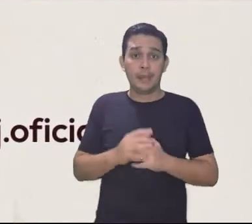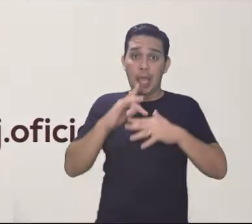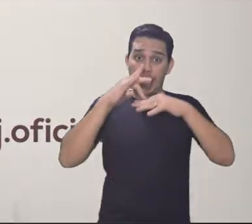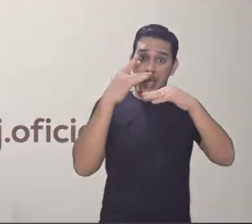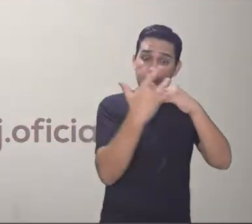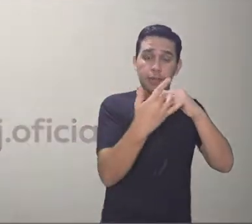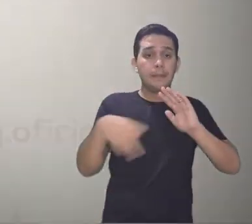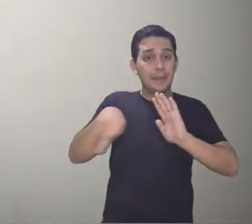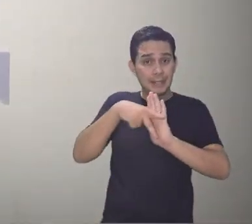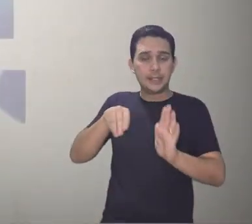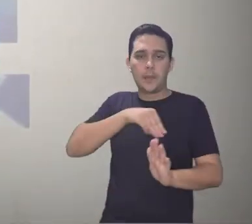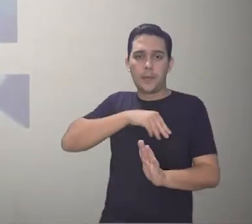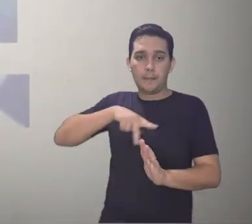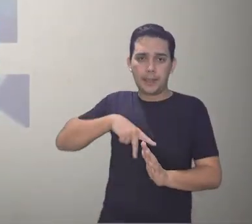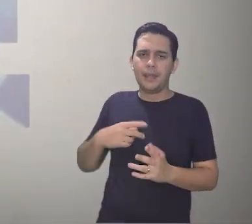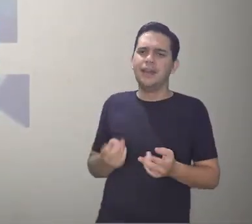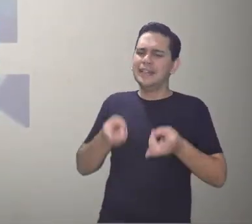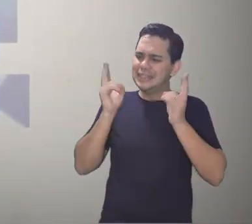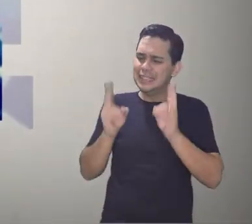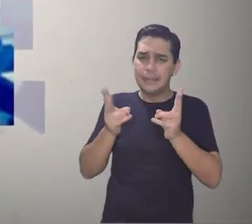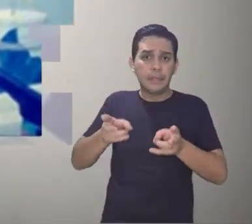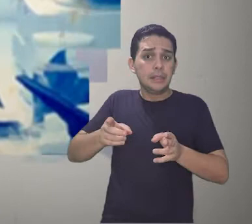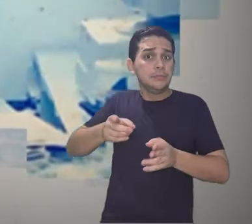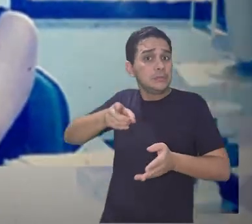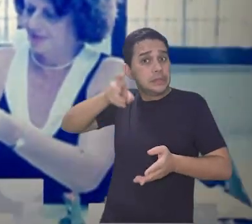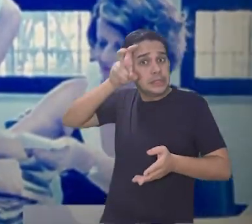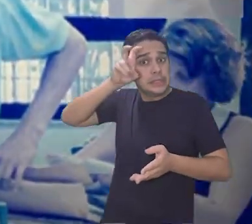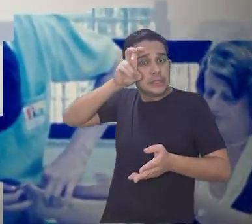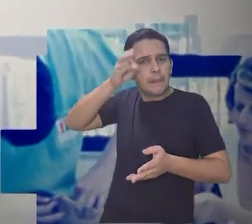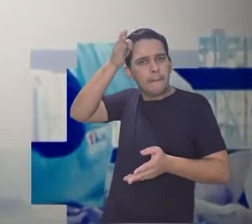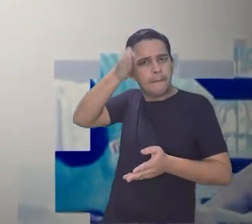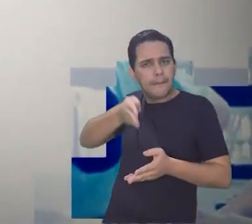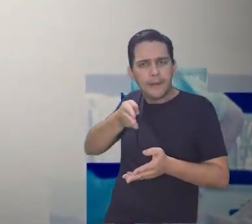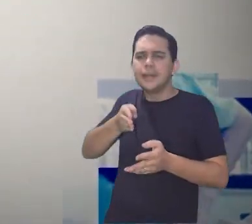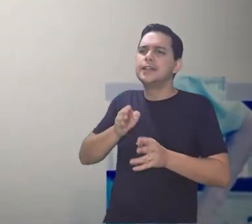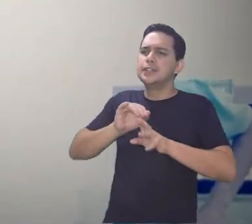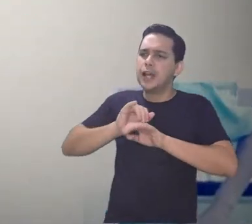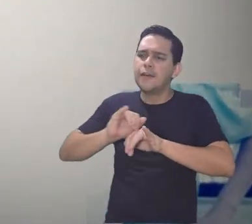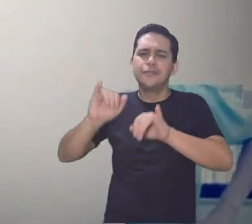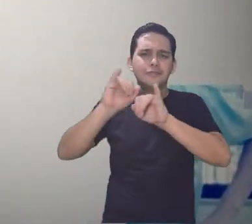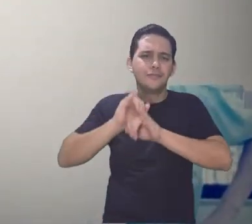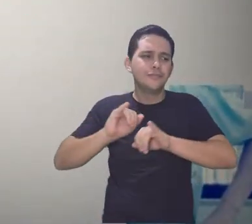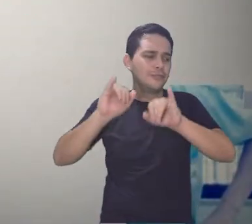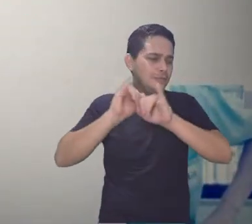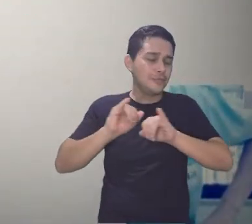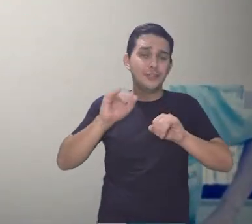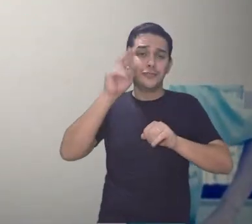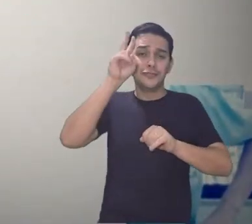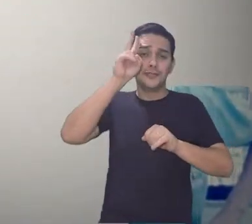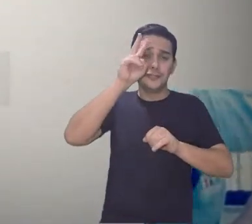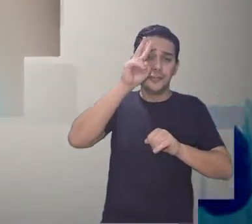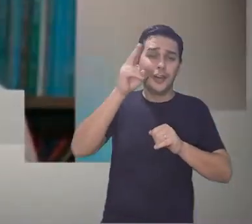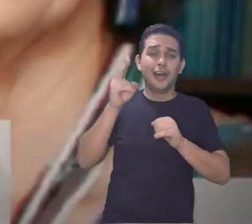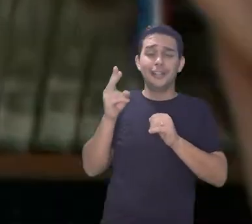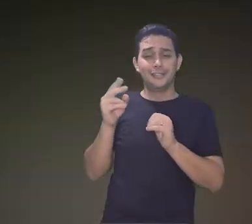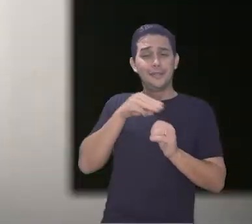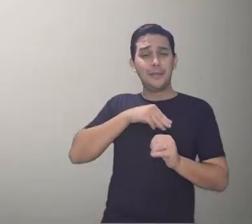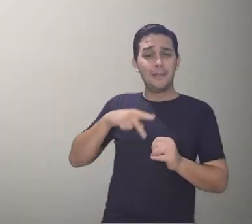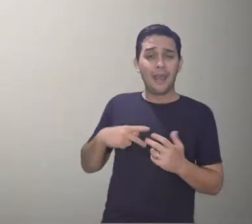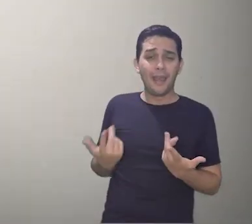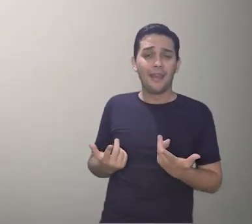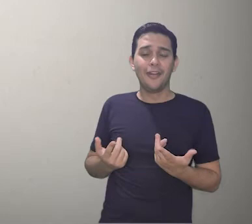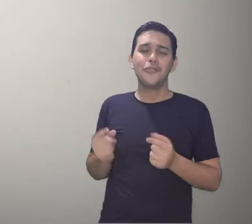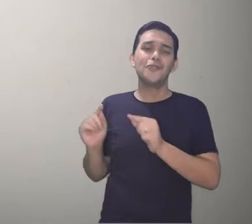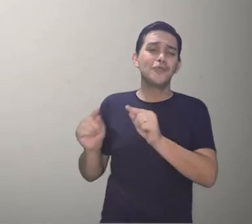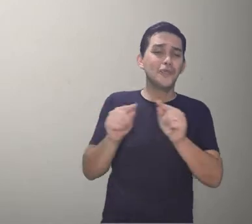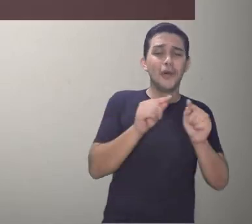todas as quintas-feiras resgates do acervo do Centro de Memória Procurador de Justiça João Marcelo de Araújo,